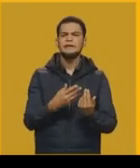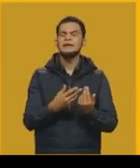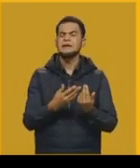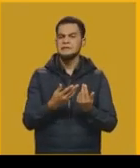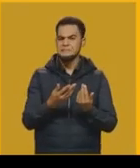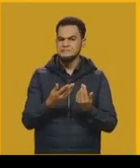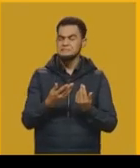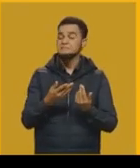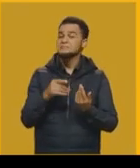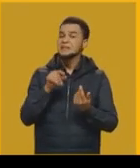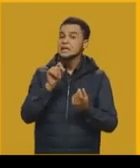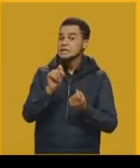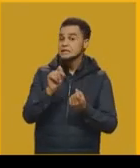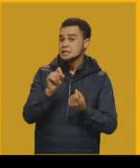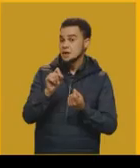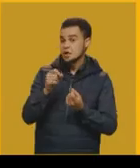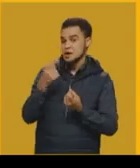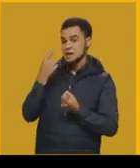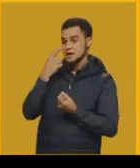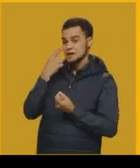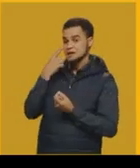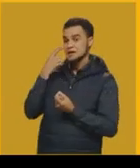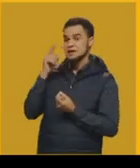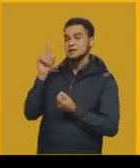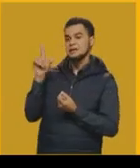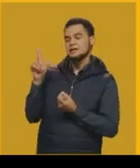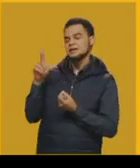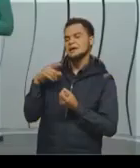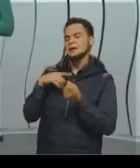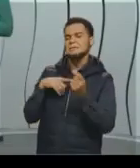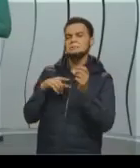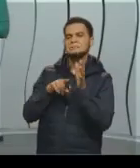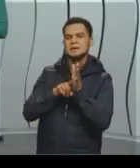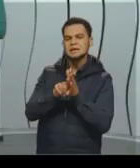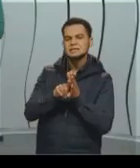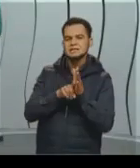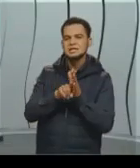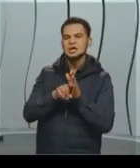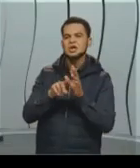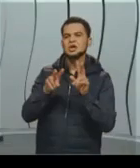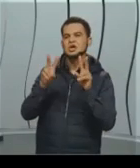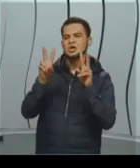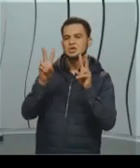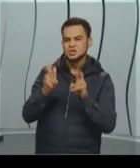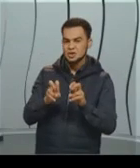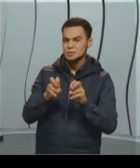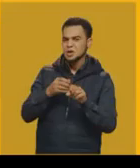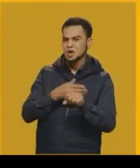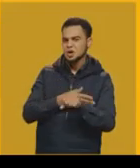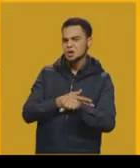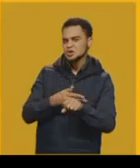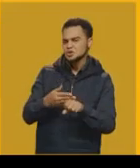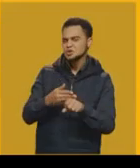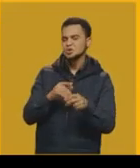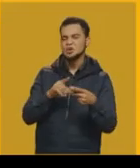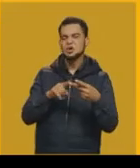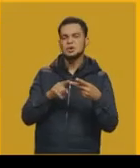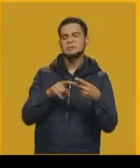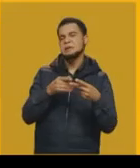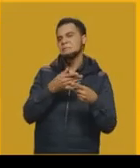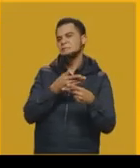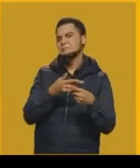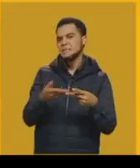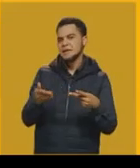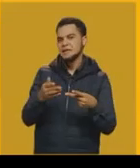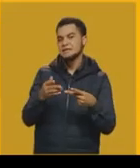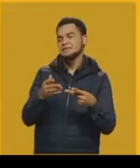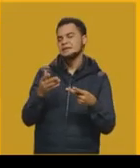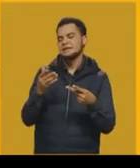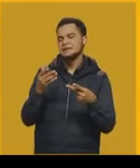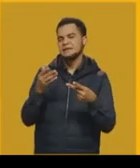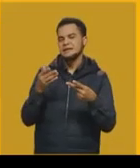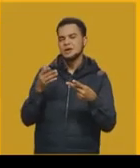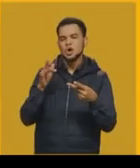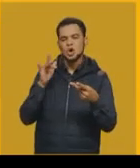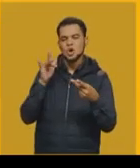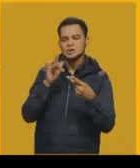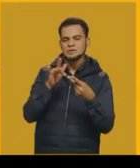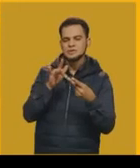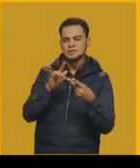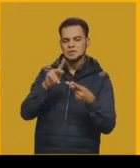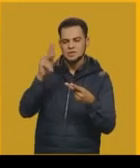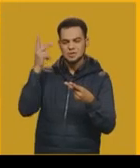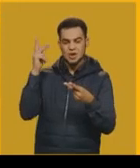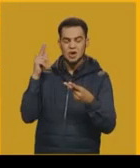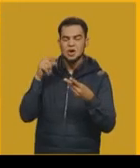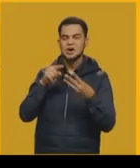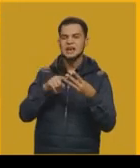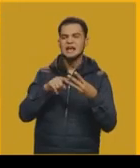letra A permanece como reprodução dos valores e costumes africanos, letra B perderam a relação com seu passado histórico, letra C derivam da